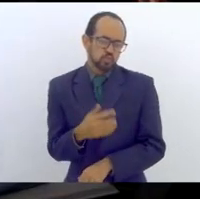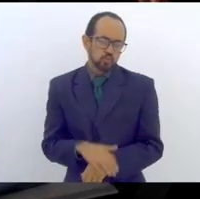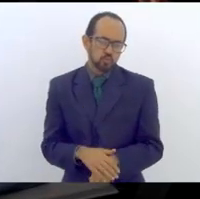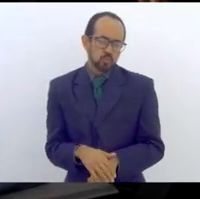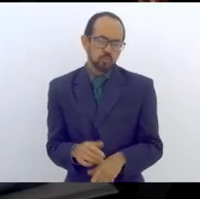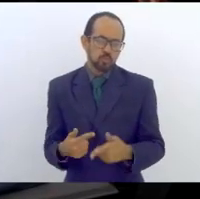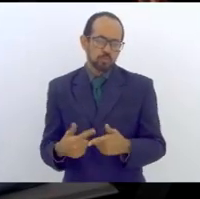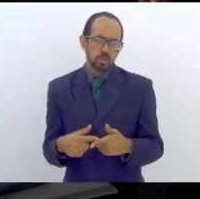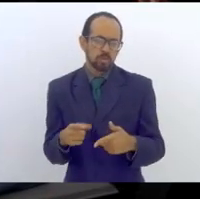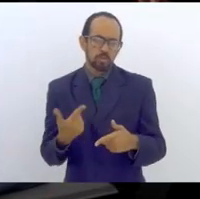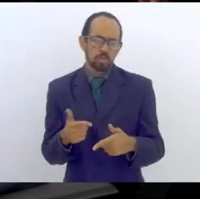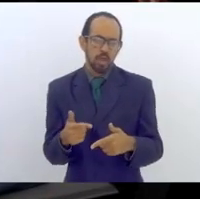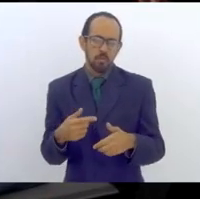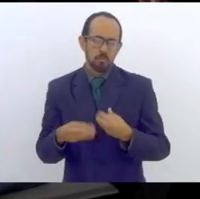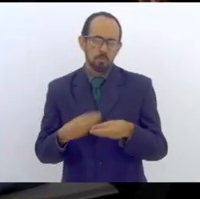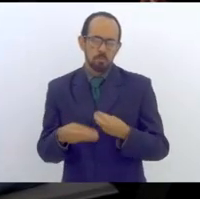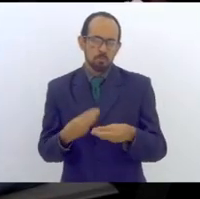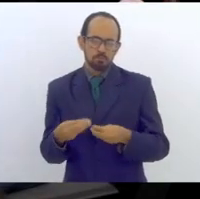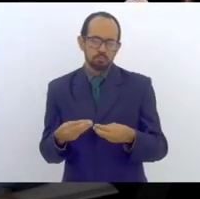Broly jurídicos